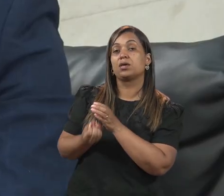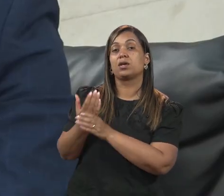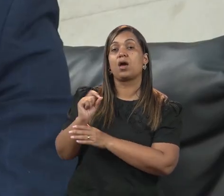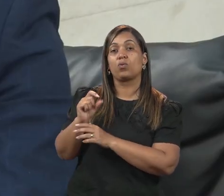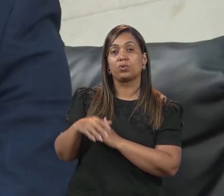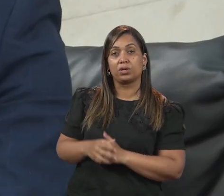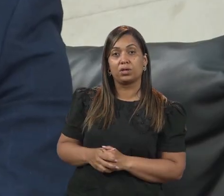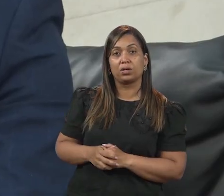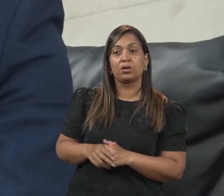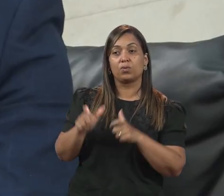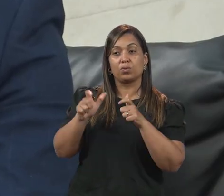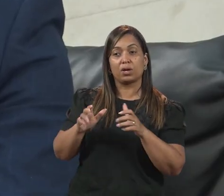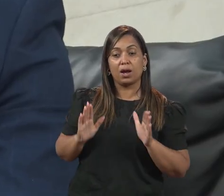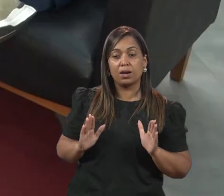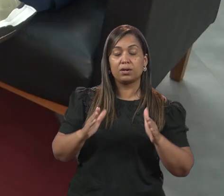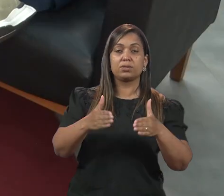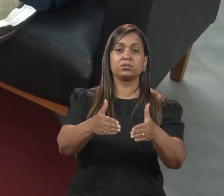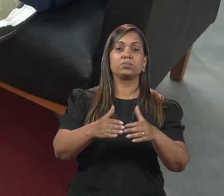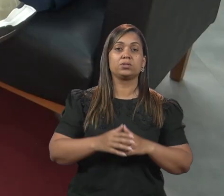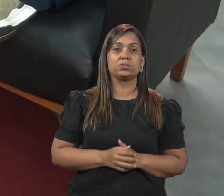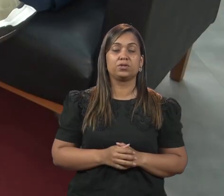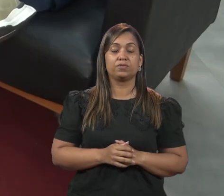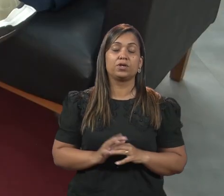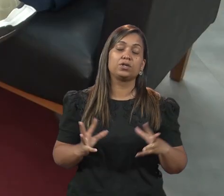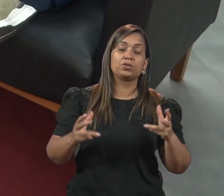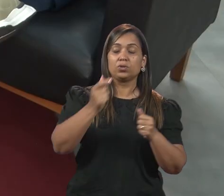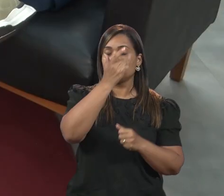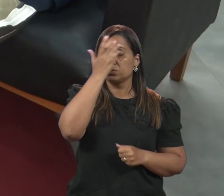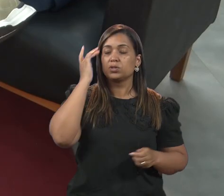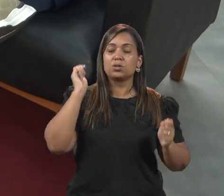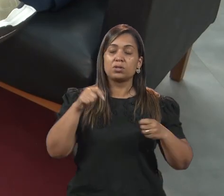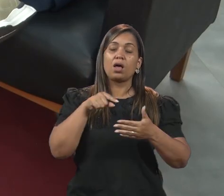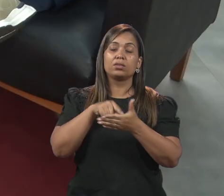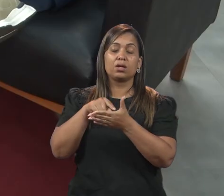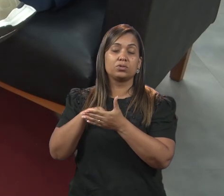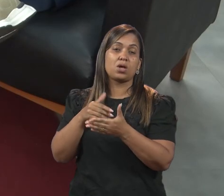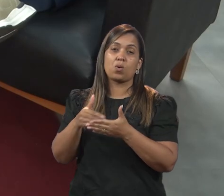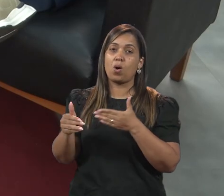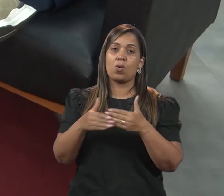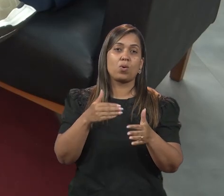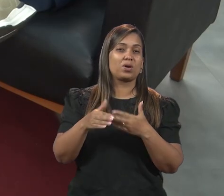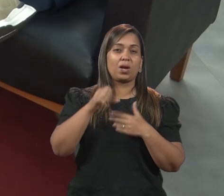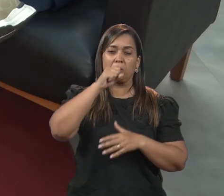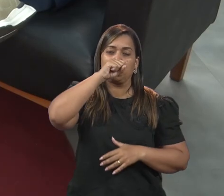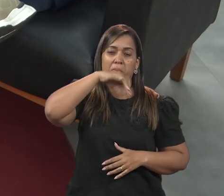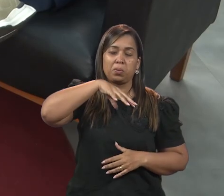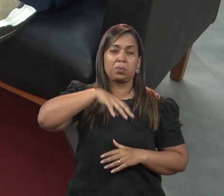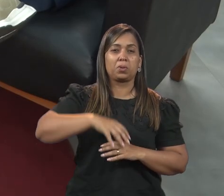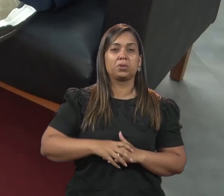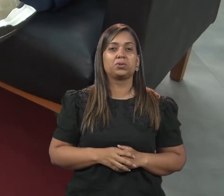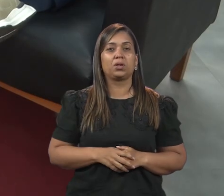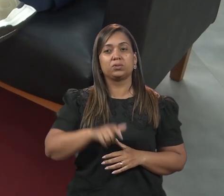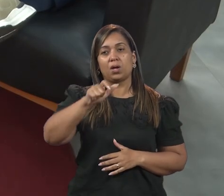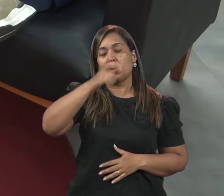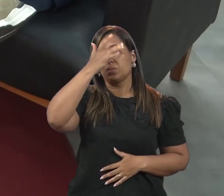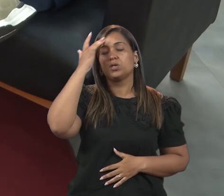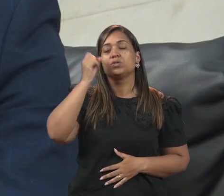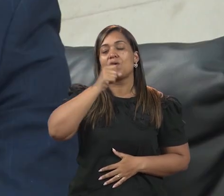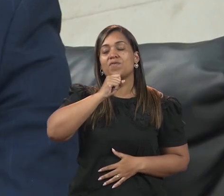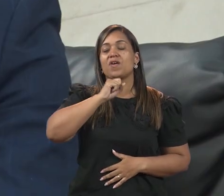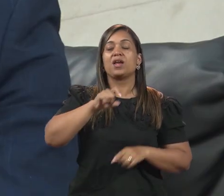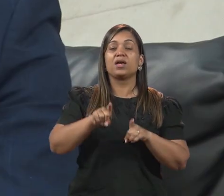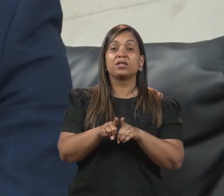canal específico em que as pessoas possam denunciar qualquer tipo de maus tratos à pessoa idosa